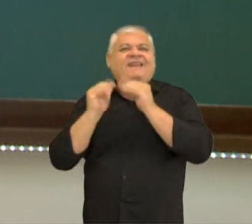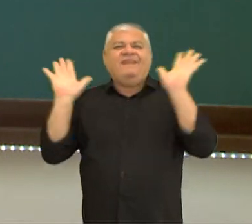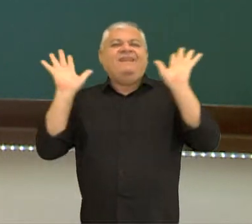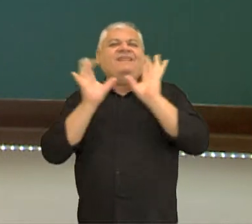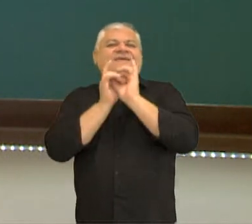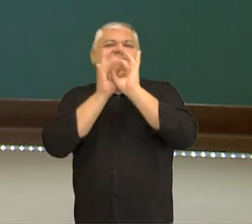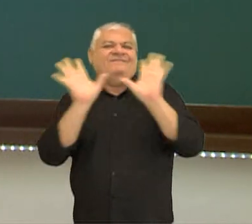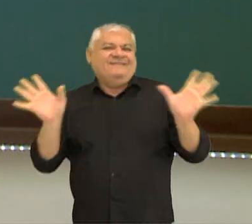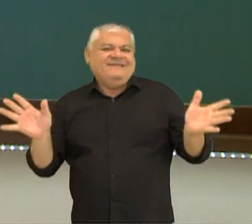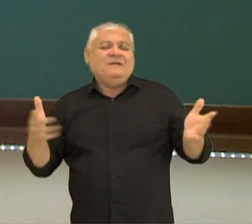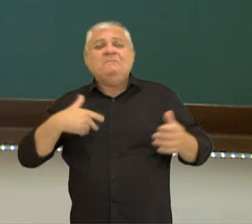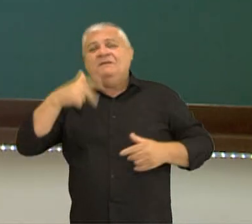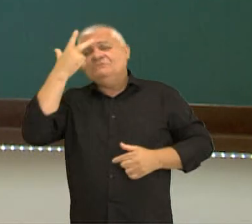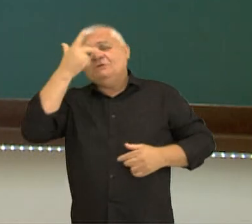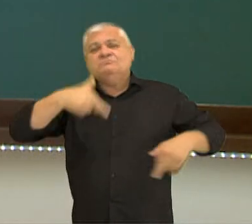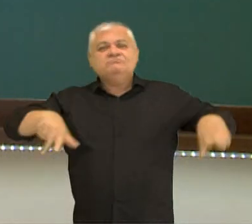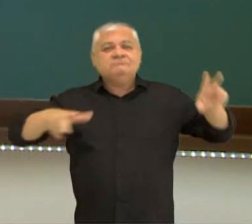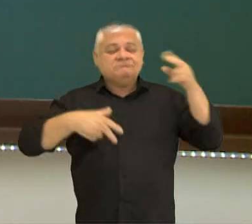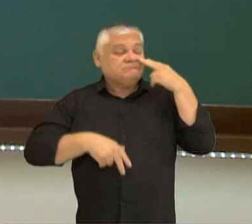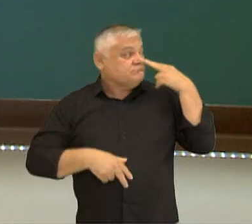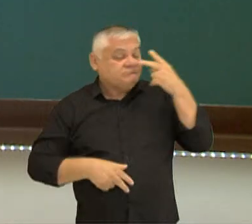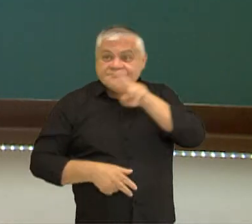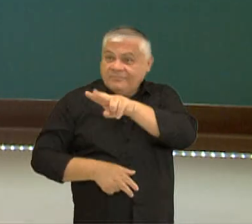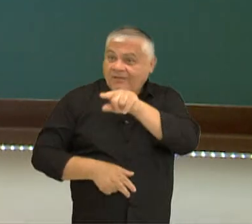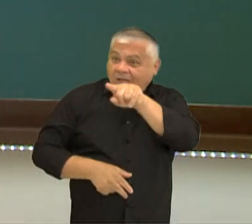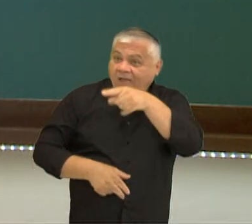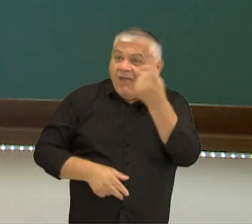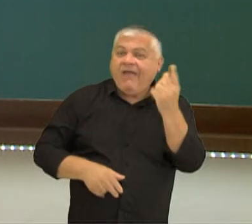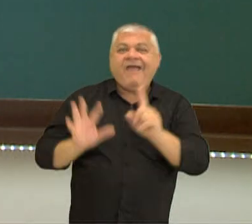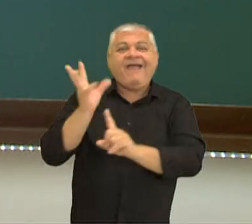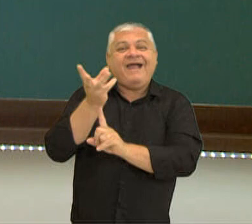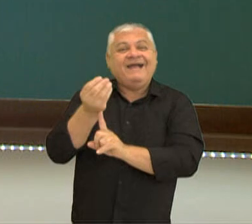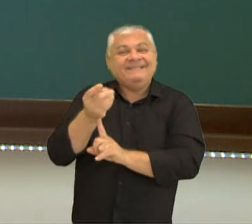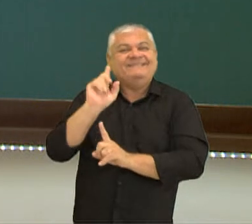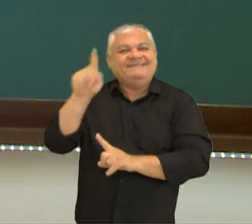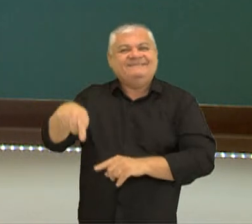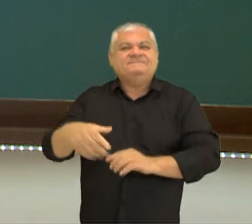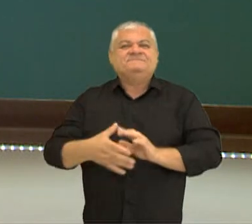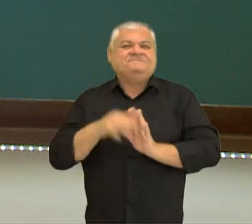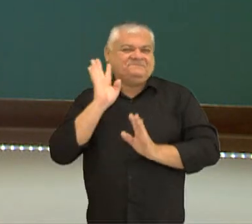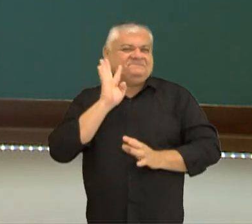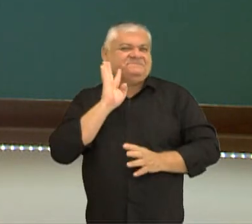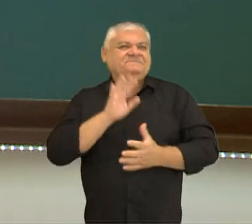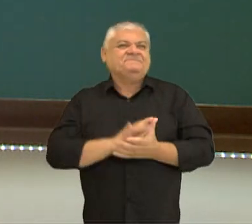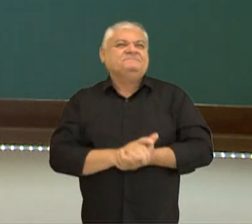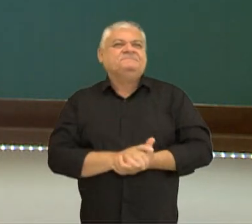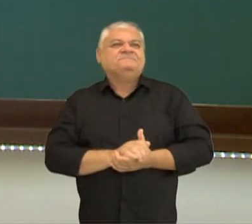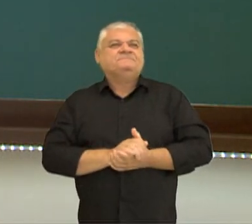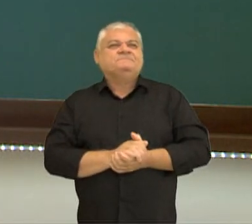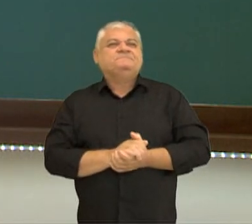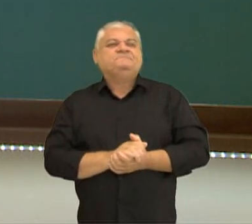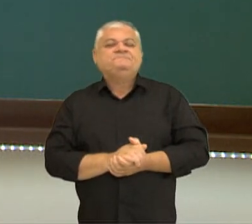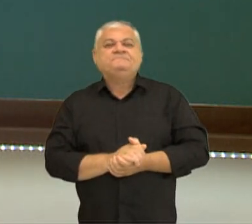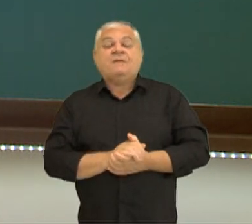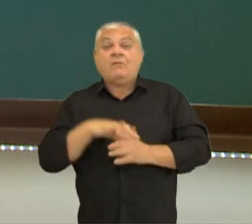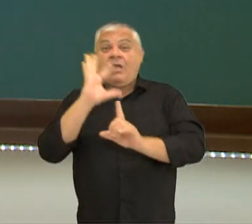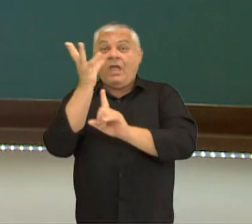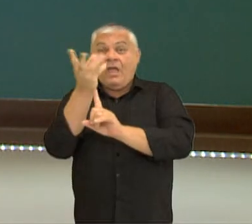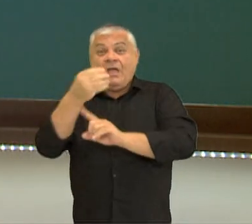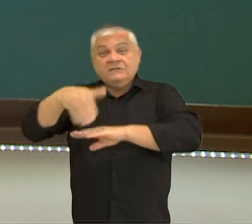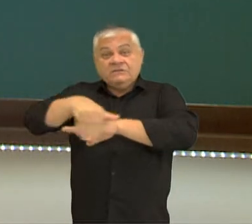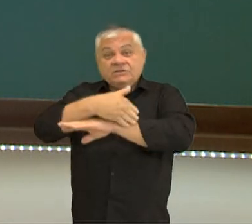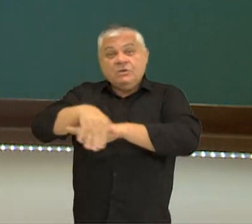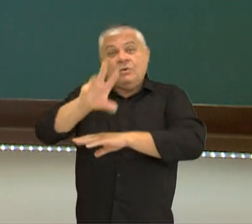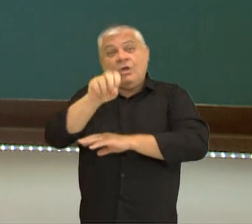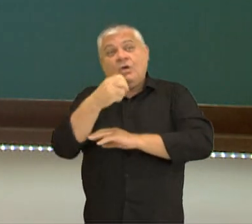dia. Você está passando e, de repente, vê uma apresentação na rua, é muito legal. Então, arte de rua ou